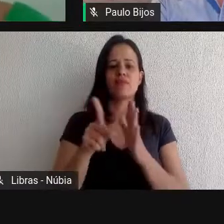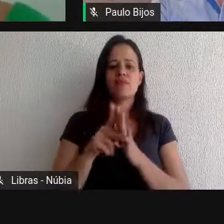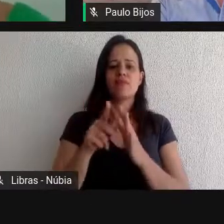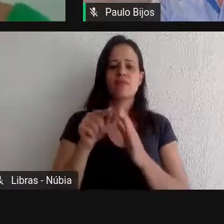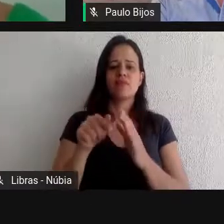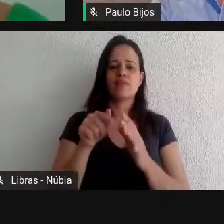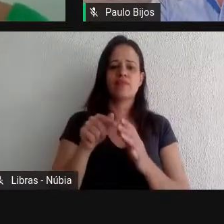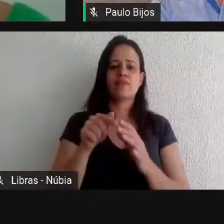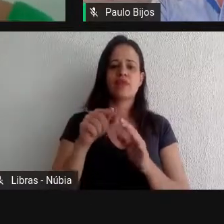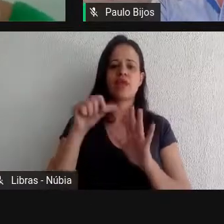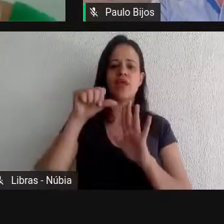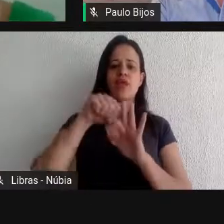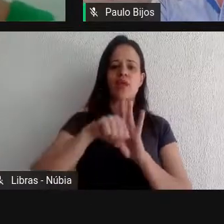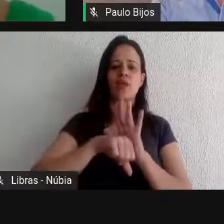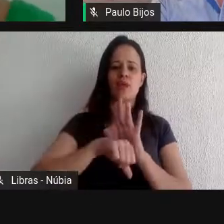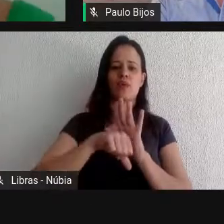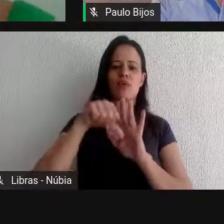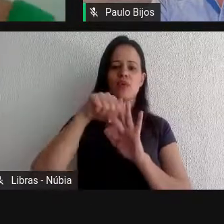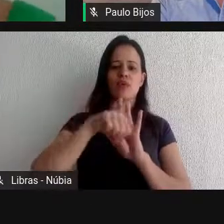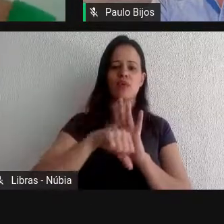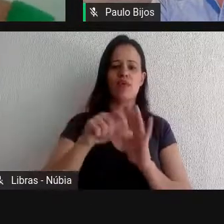currículos na plataforma Lattes.